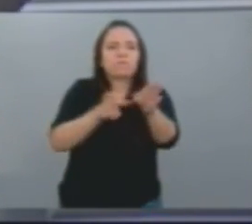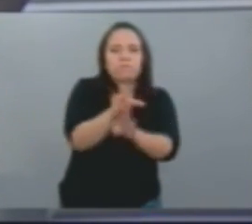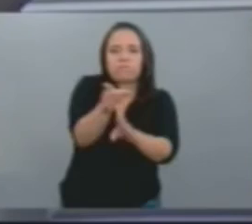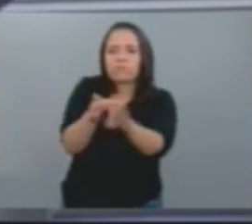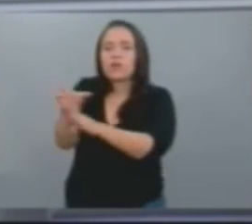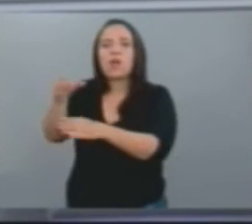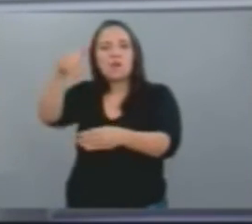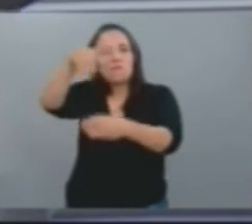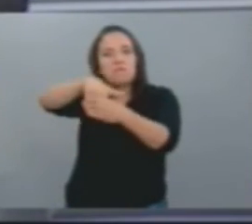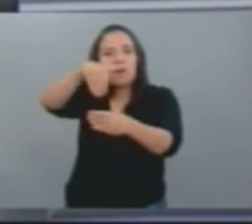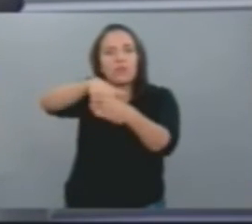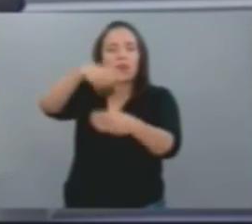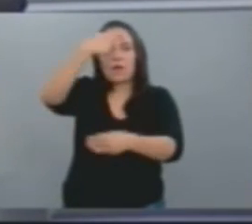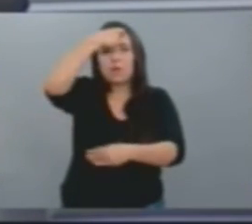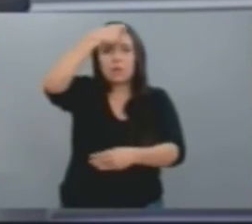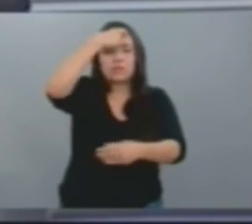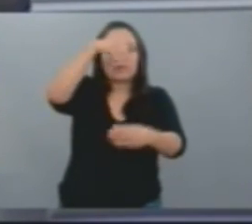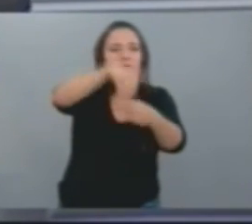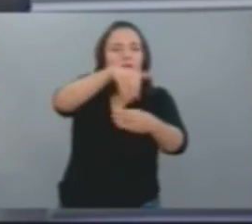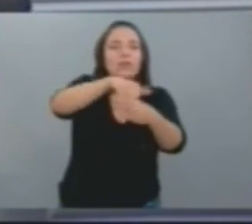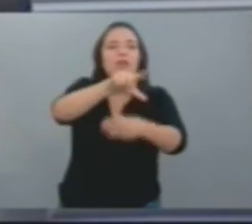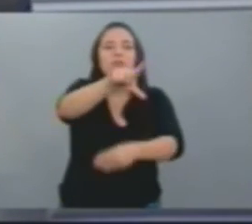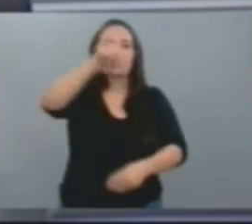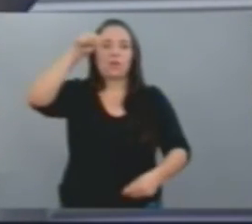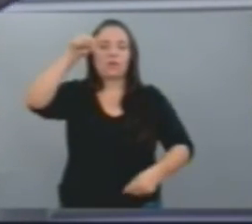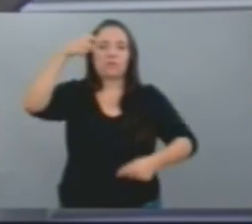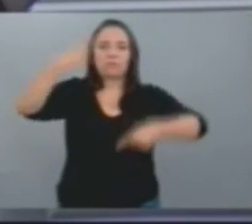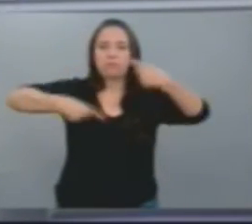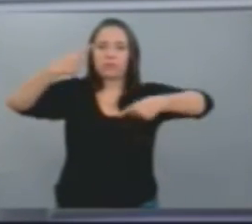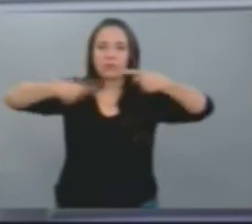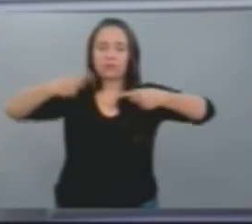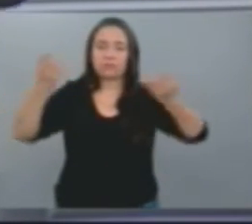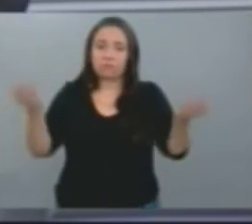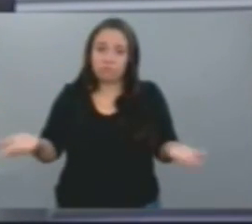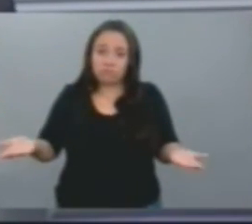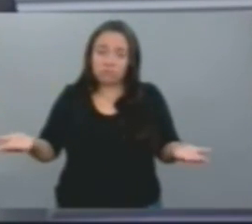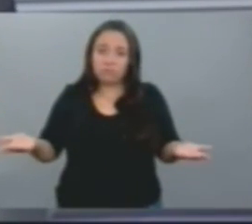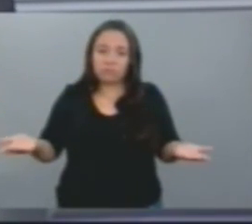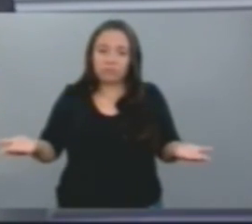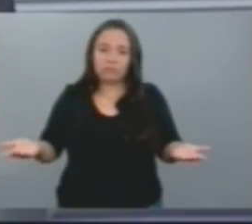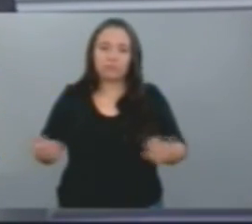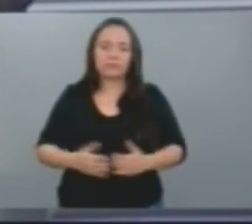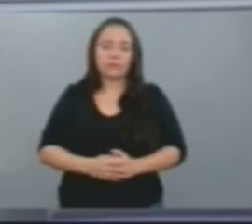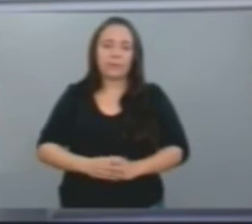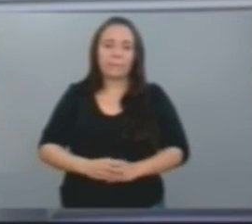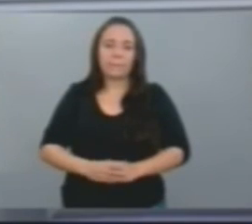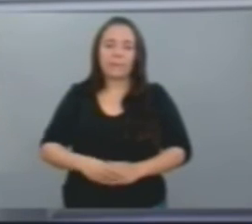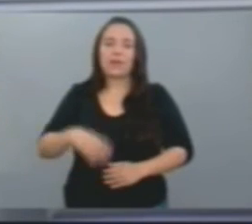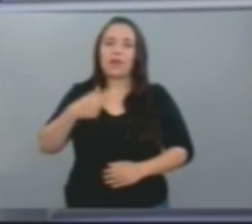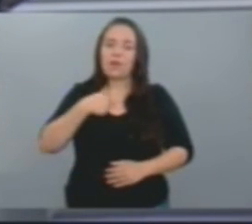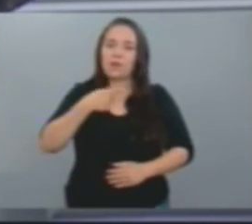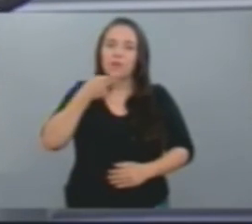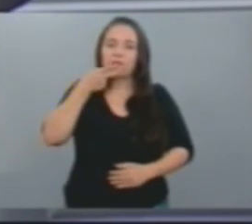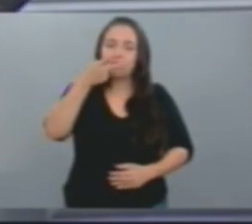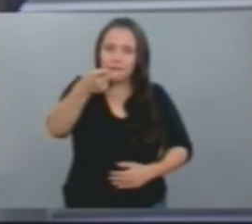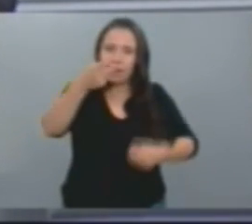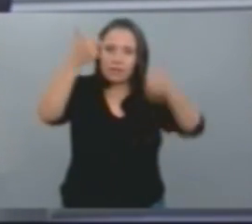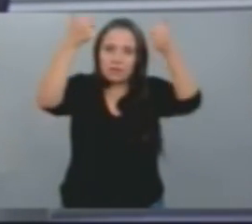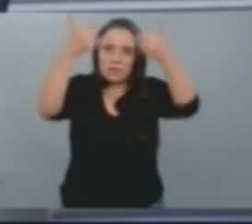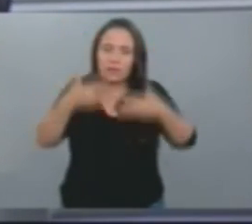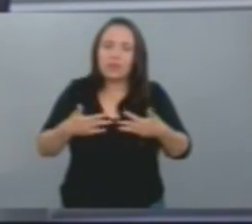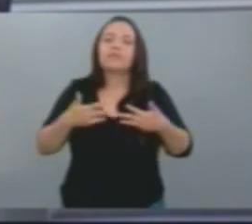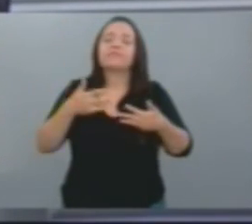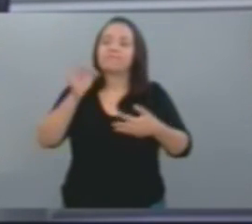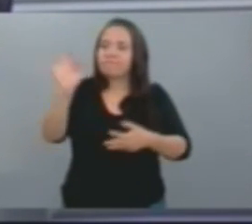votar melhor, escolher melhor os nossos representantes. Isso falo para me acostar à sua fala de valorização